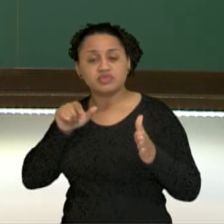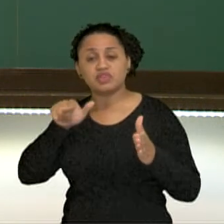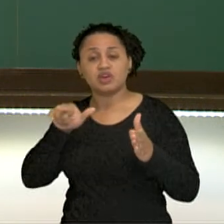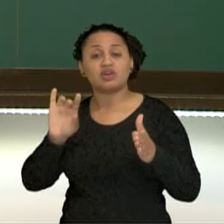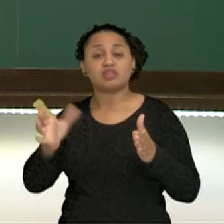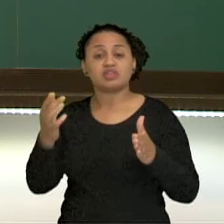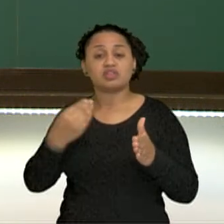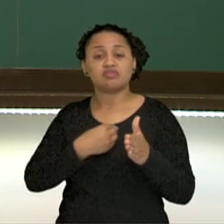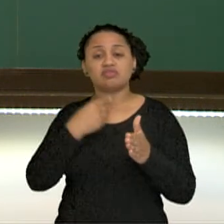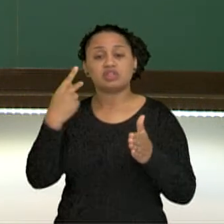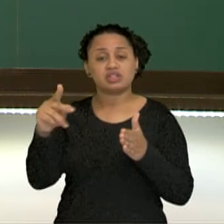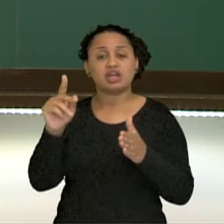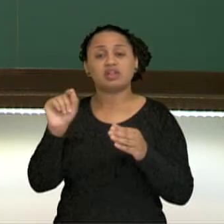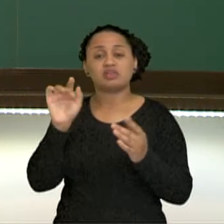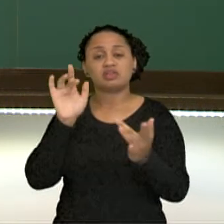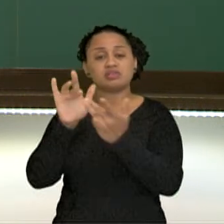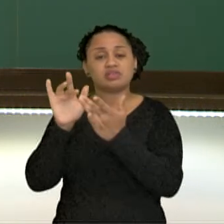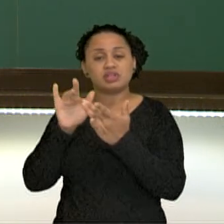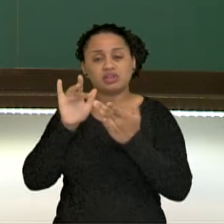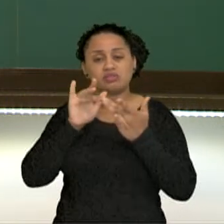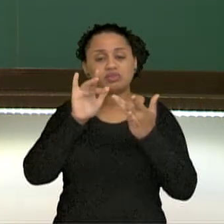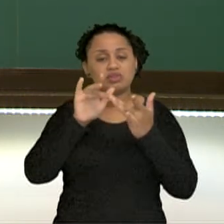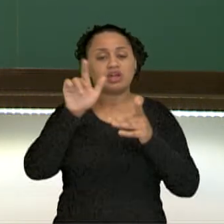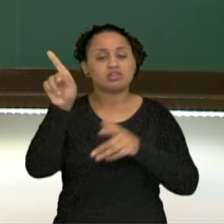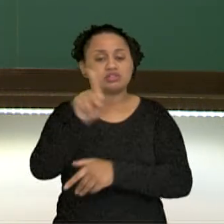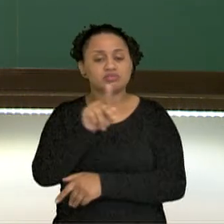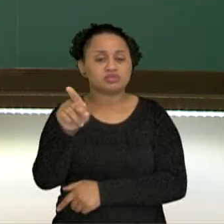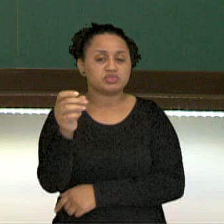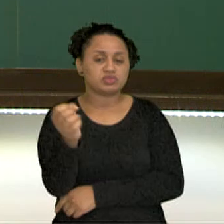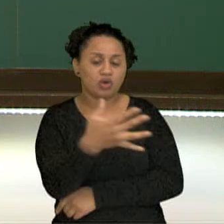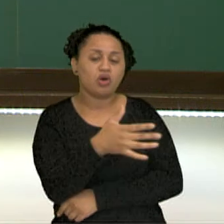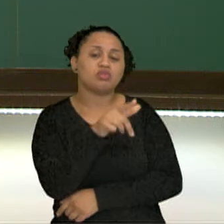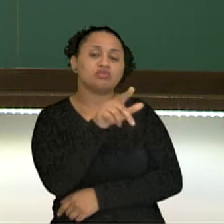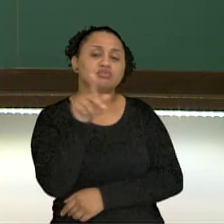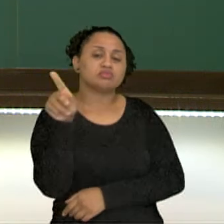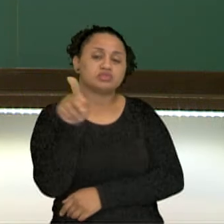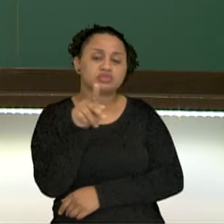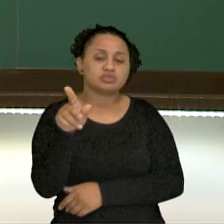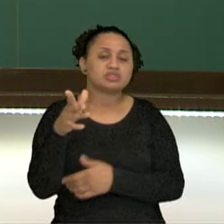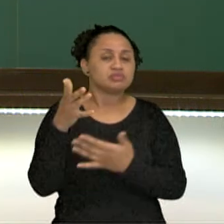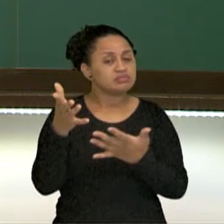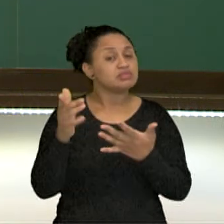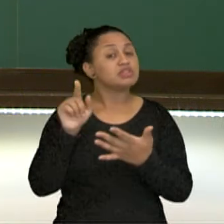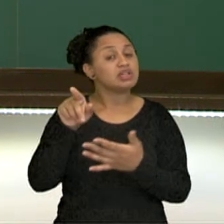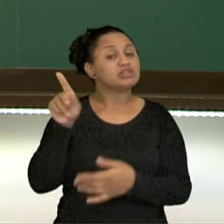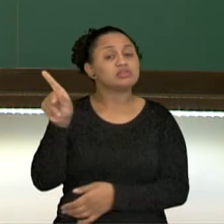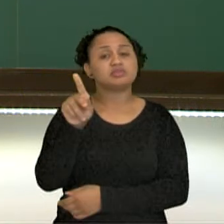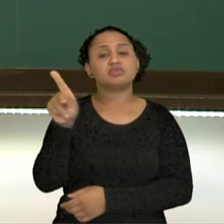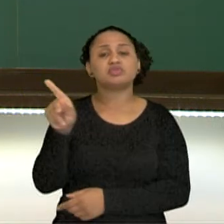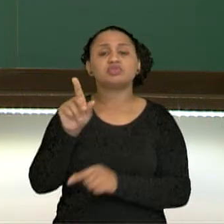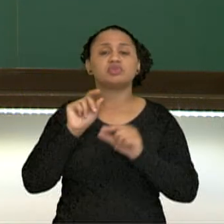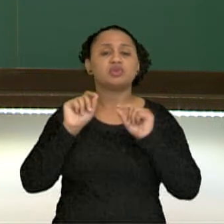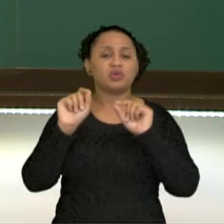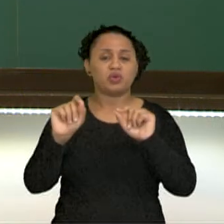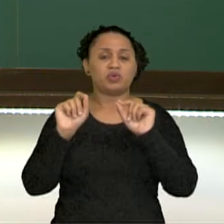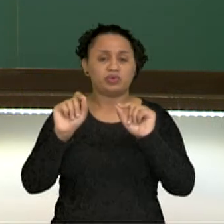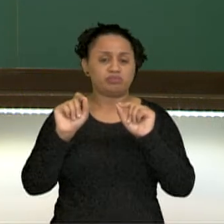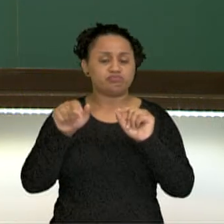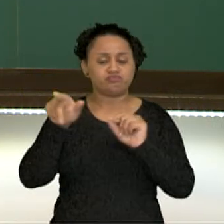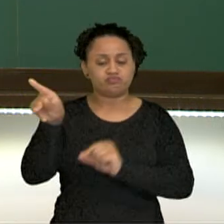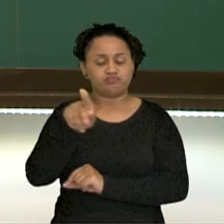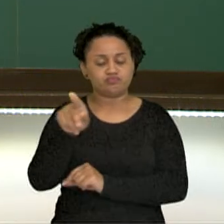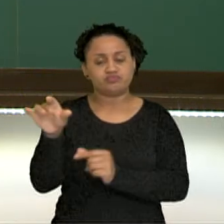foi ali o contato, né, com uma professora nova, né, de língua portuguesa, e que esta professora, né, ela